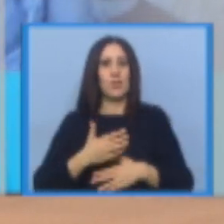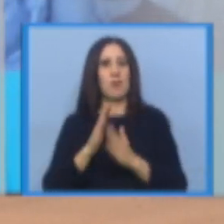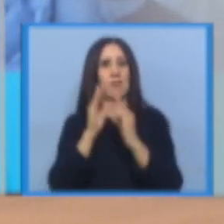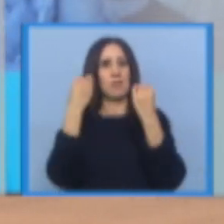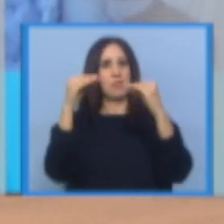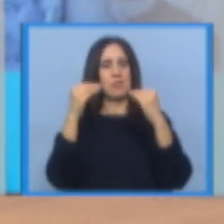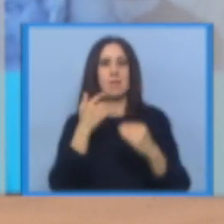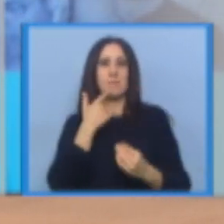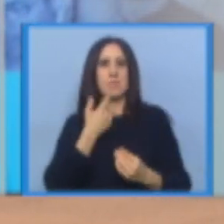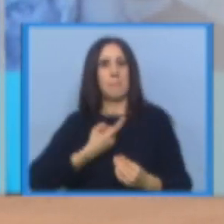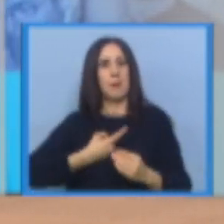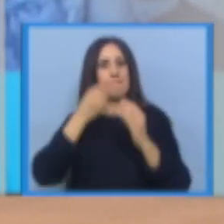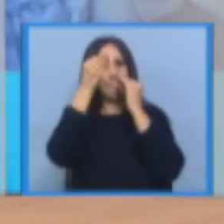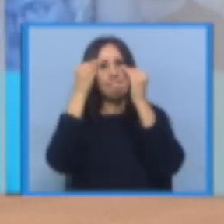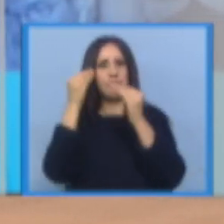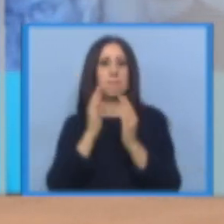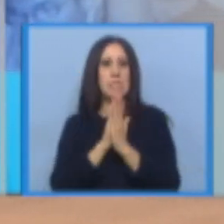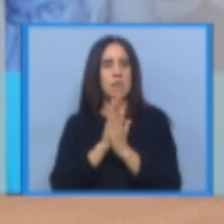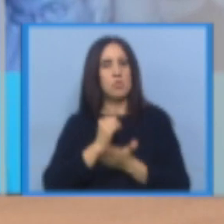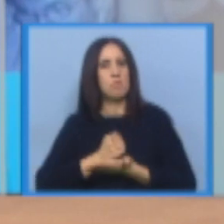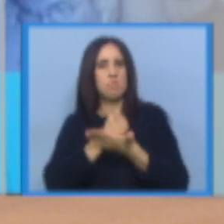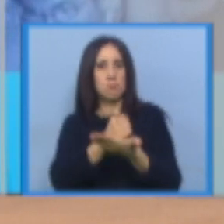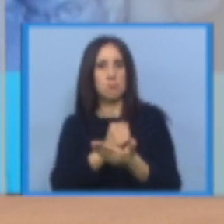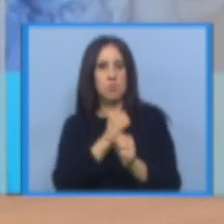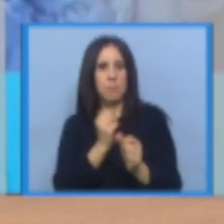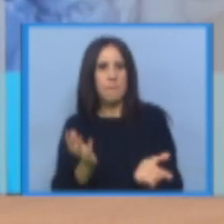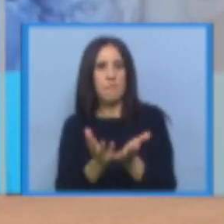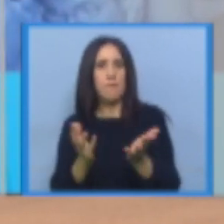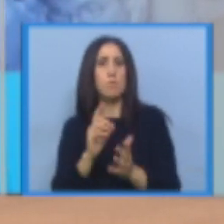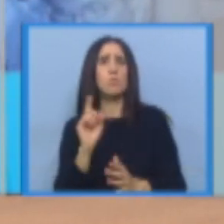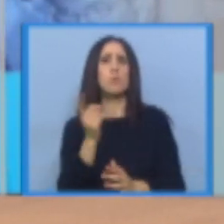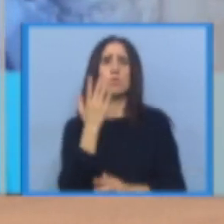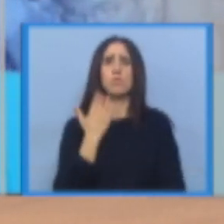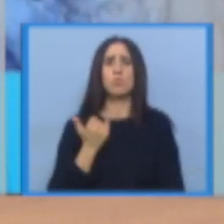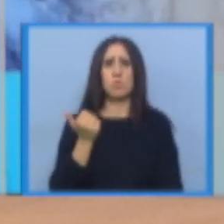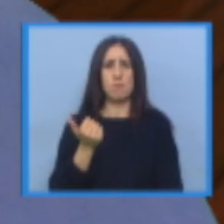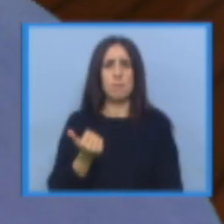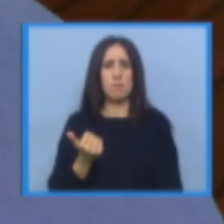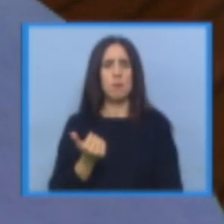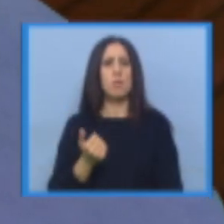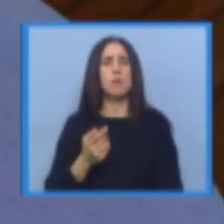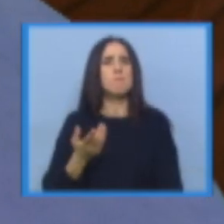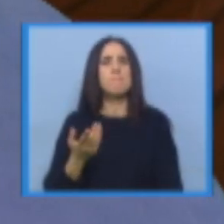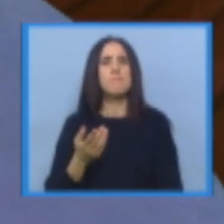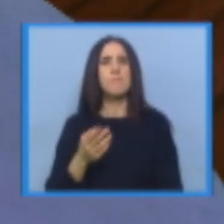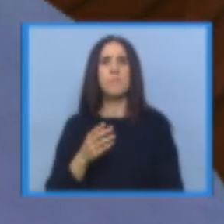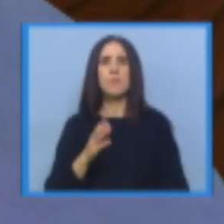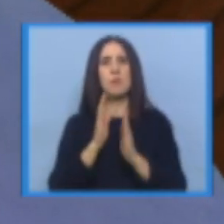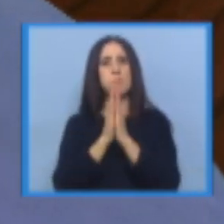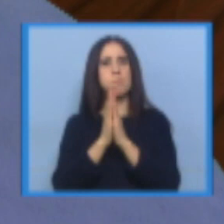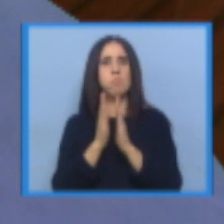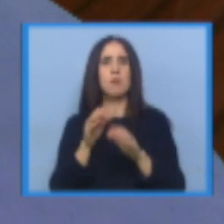que têm que dar o seu trabalho à Igreja, que isto é algo para que todos somos chamados. As paróquias não